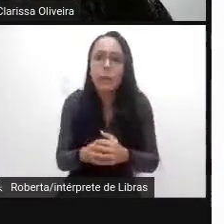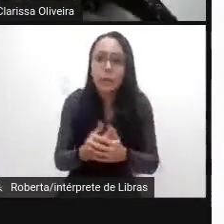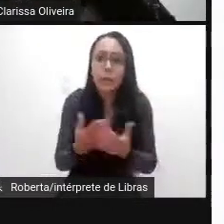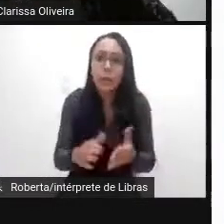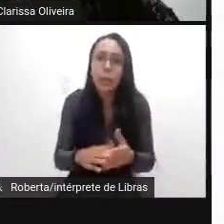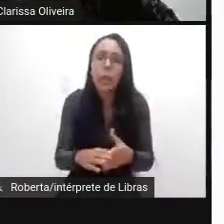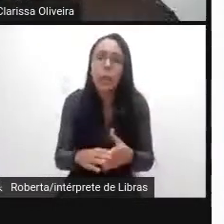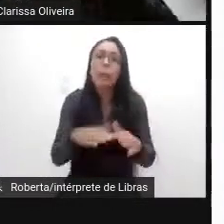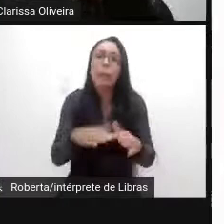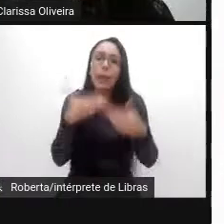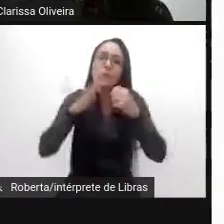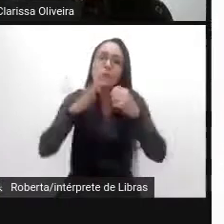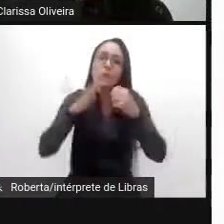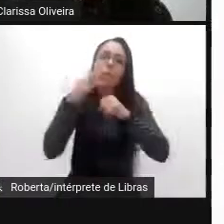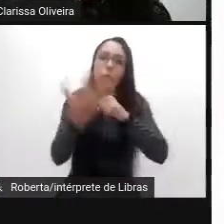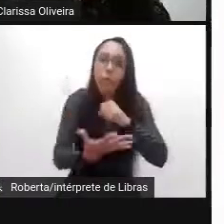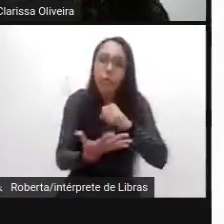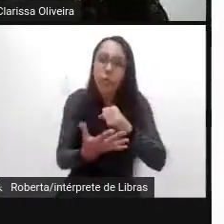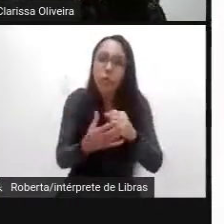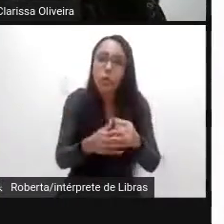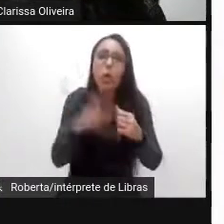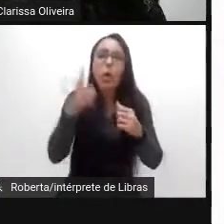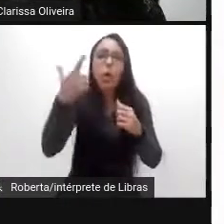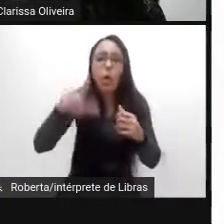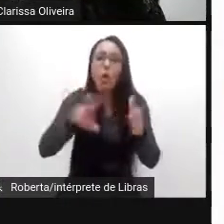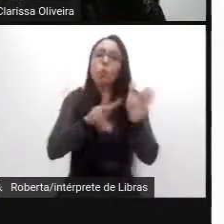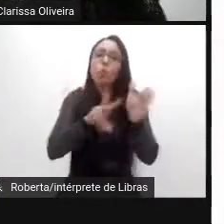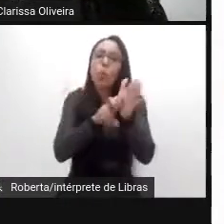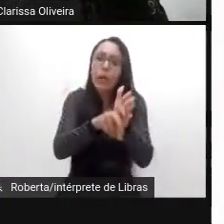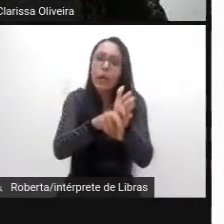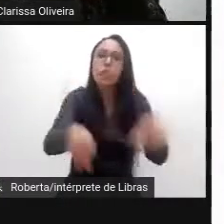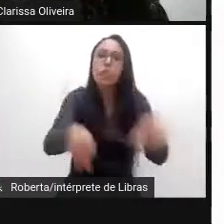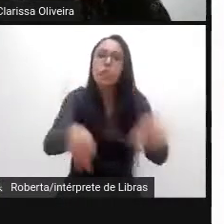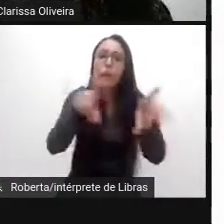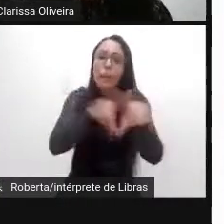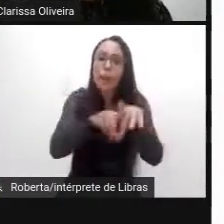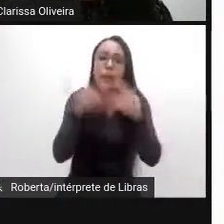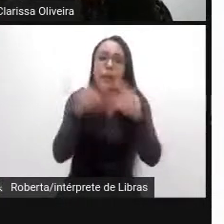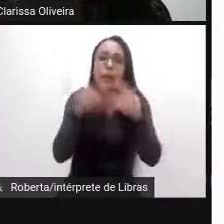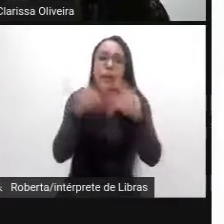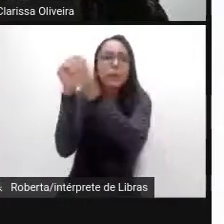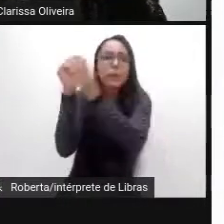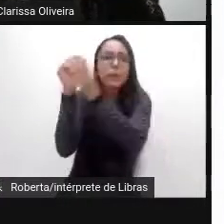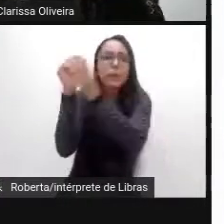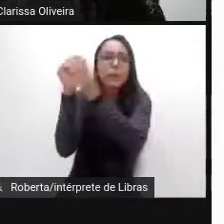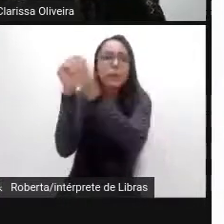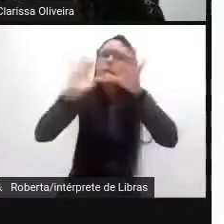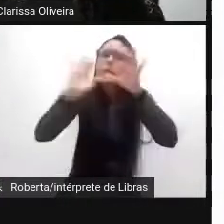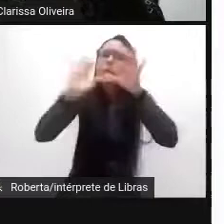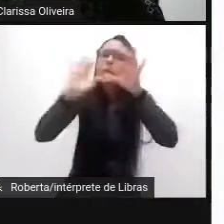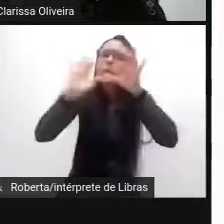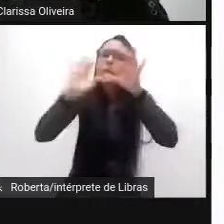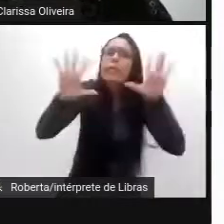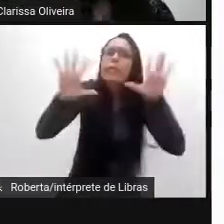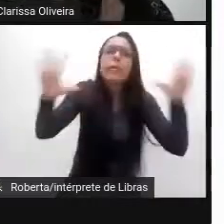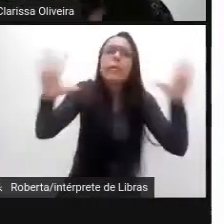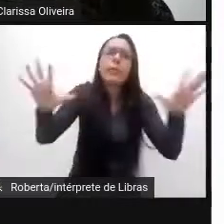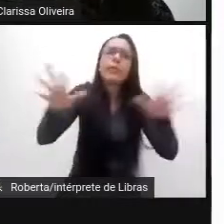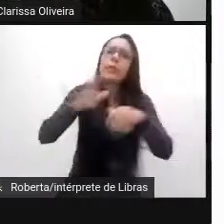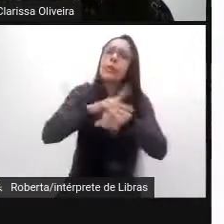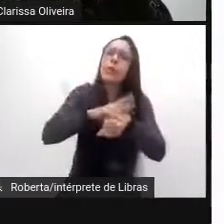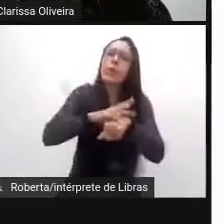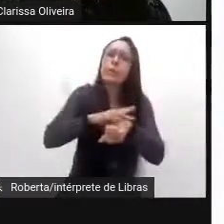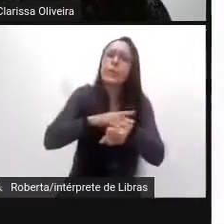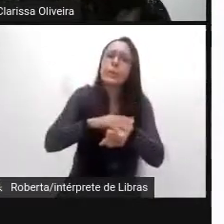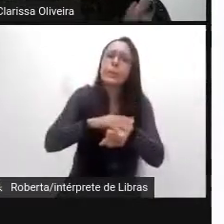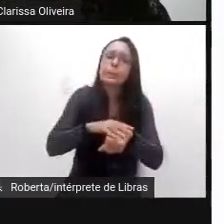coronavírus, retirar outros micro-organismos também das minhas mãos e me deixar livre de doenças. Então, como a